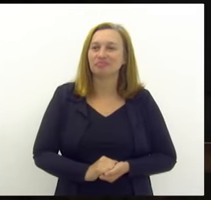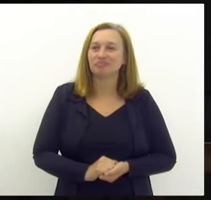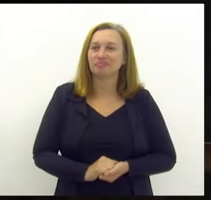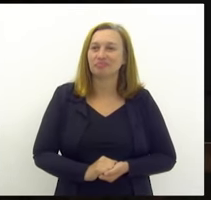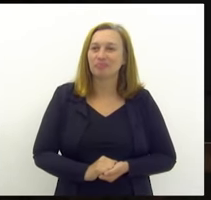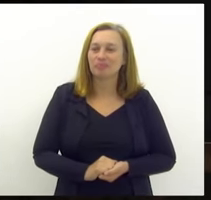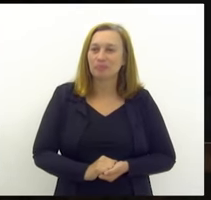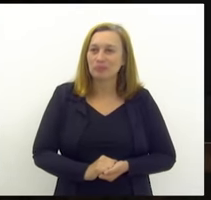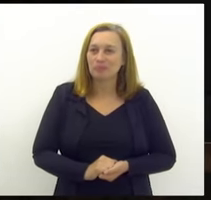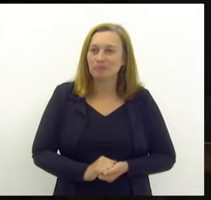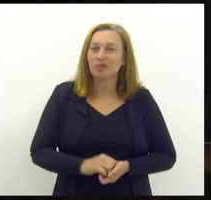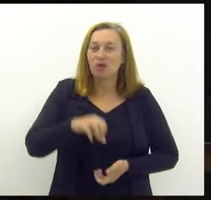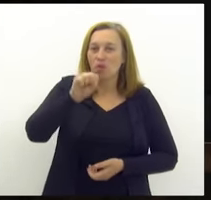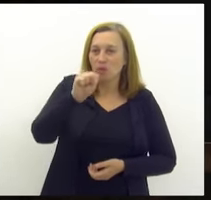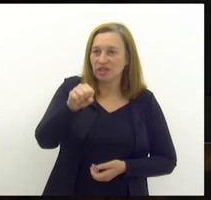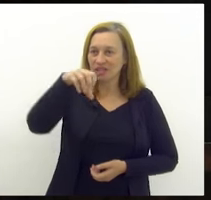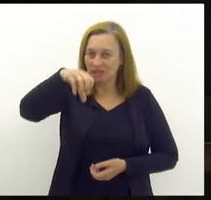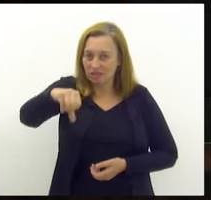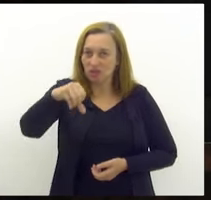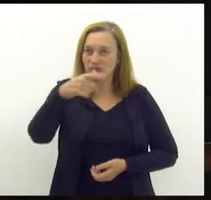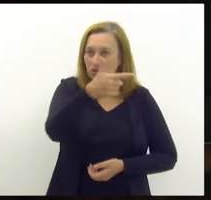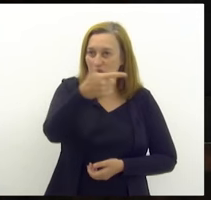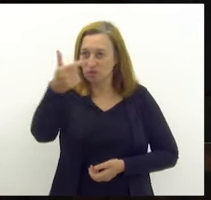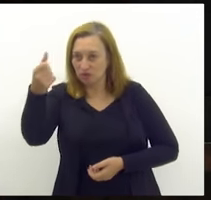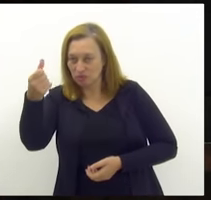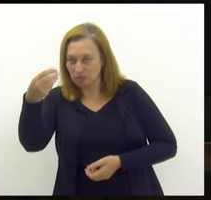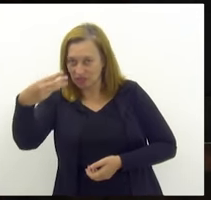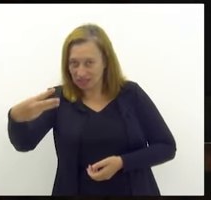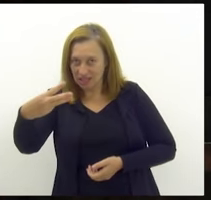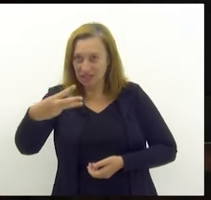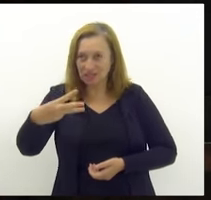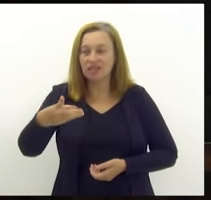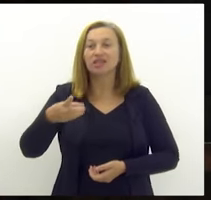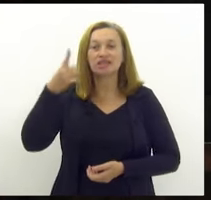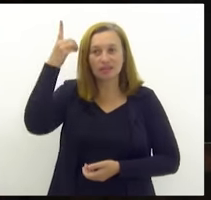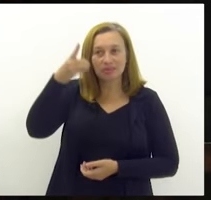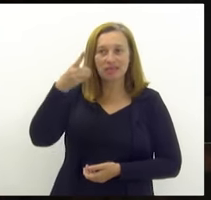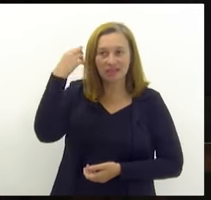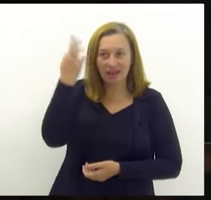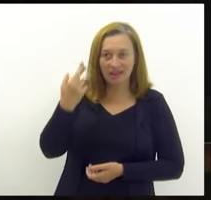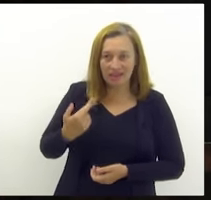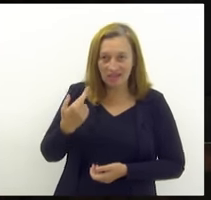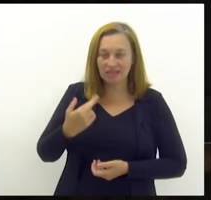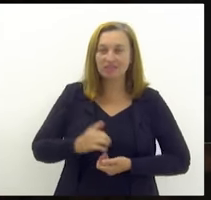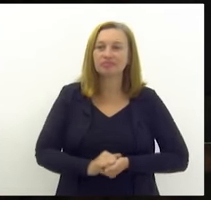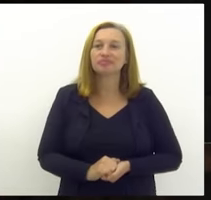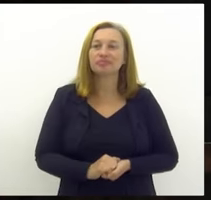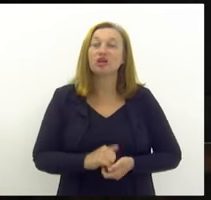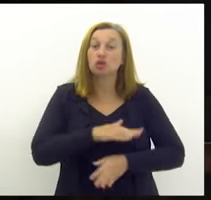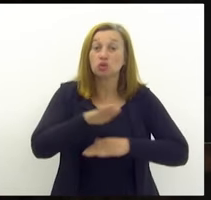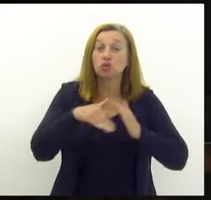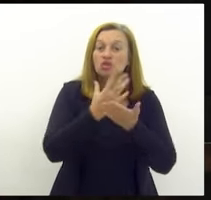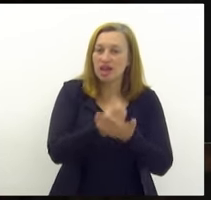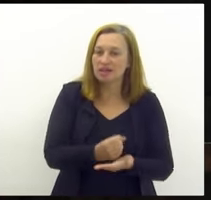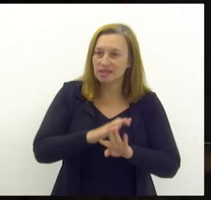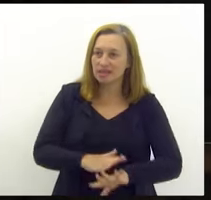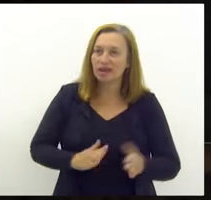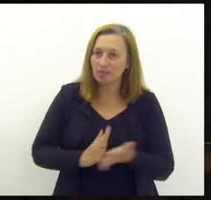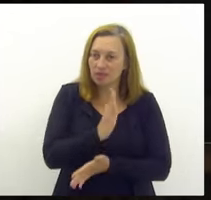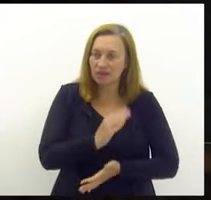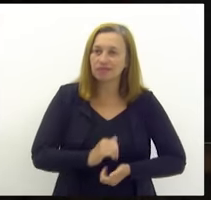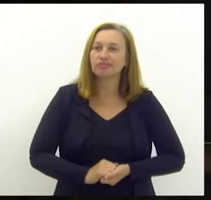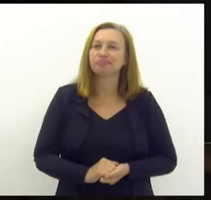aprovado 89 de 2023 deputada Renata Souza senhores que aprovam permania Como